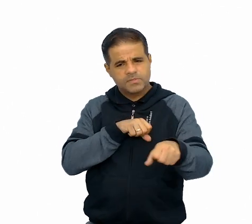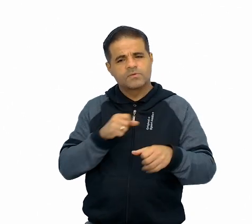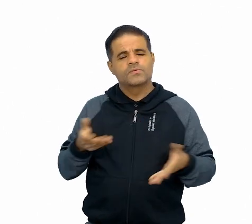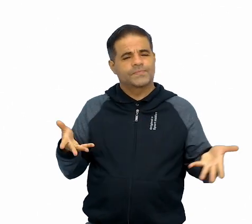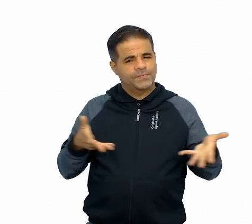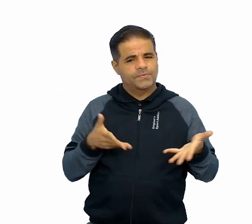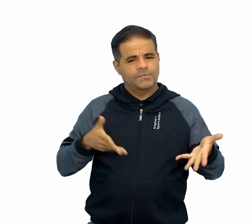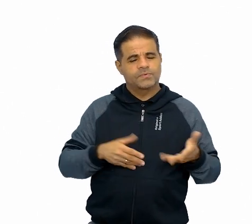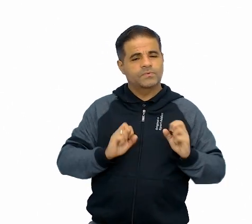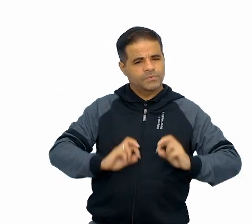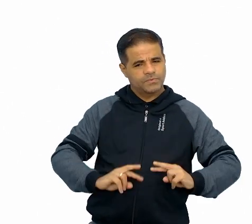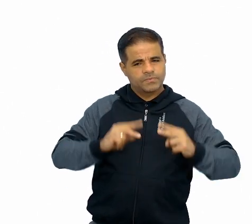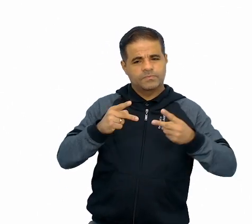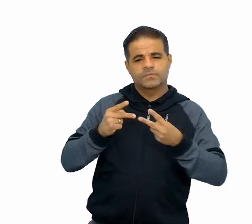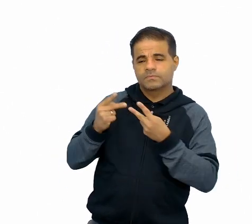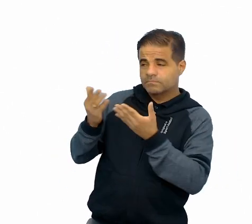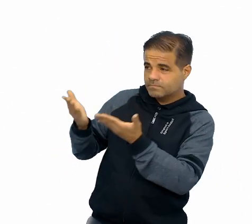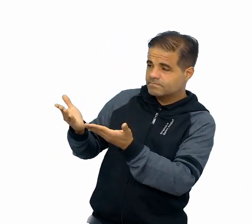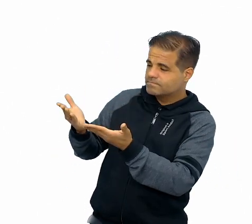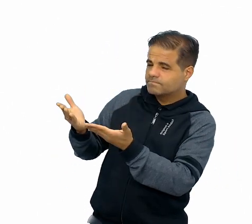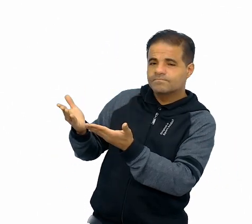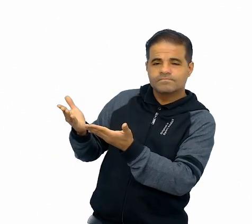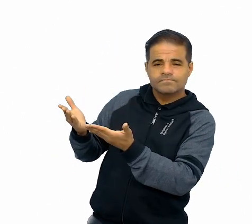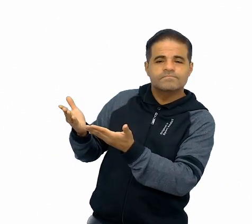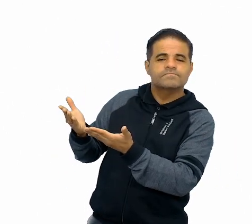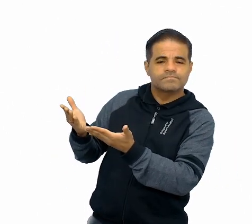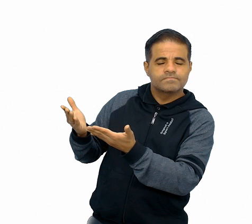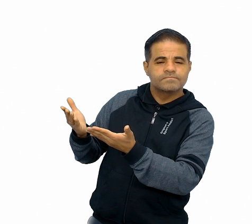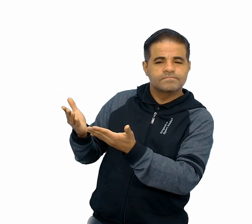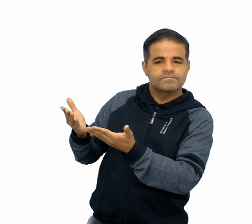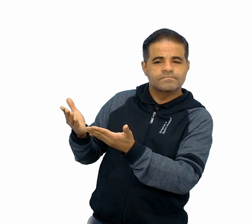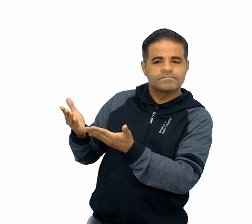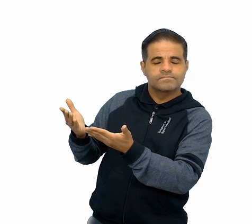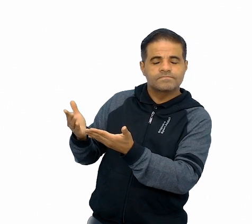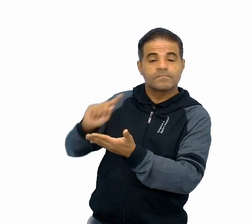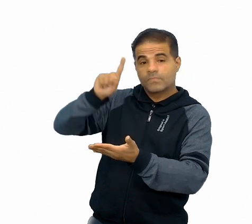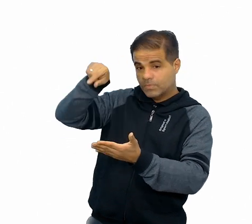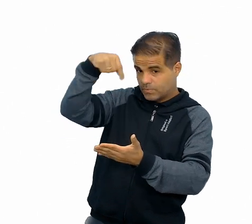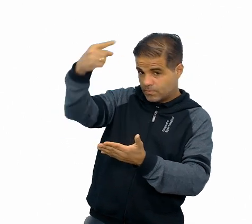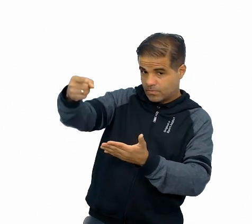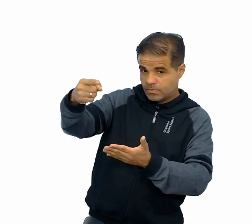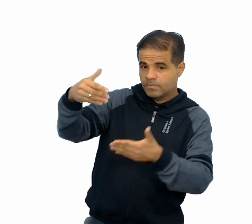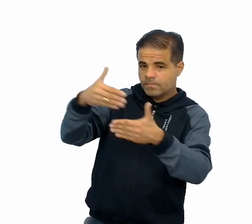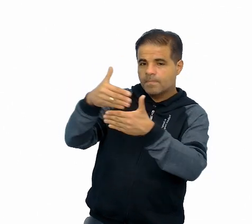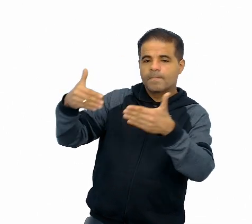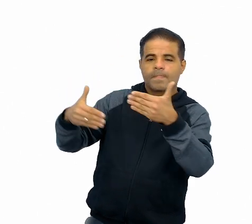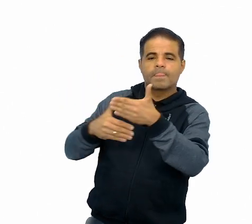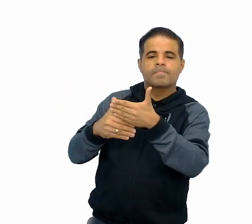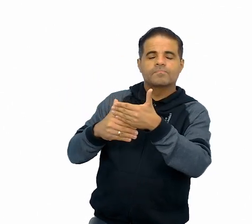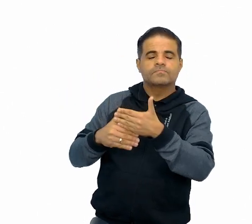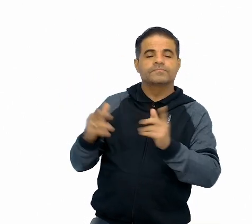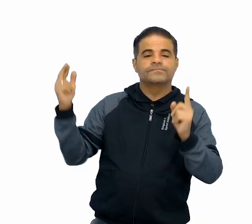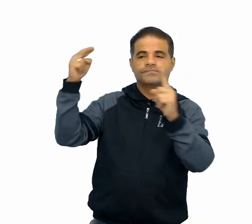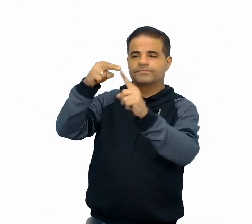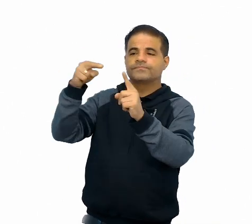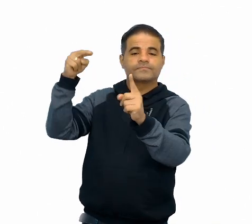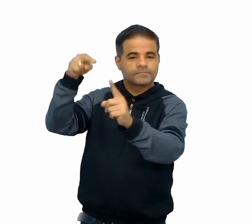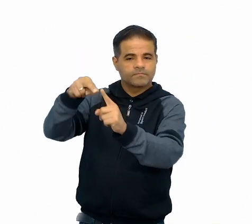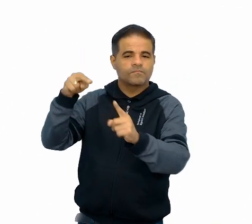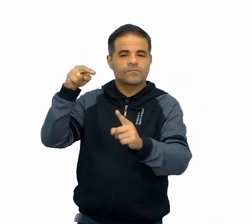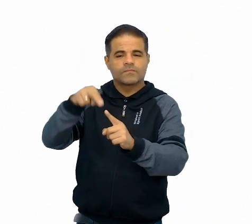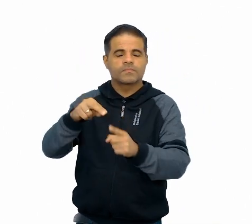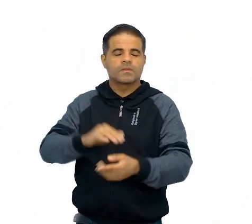partir do link que está aí na tela. Nos próximos slides, nós temos as